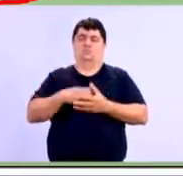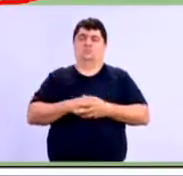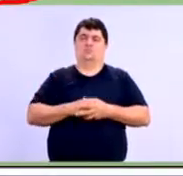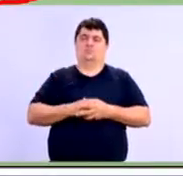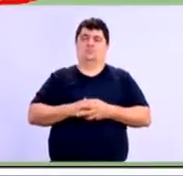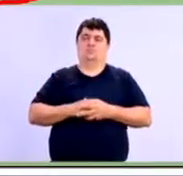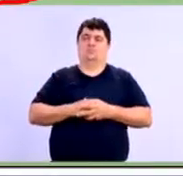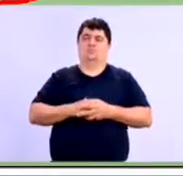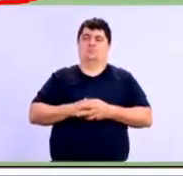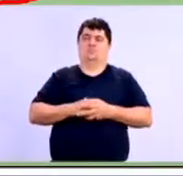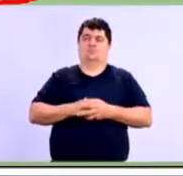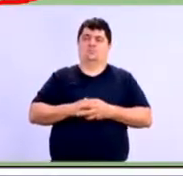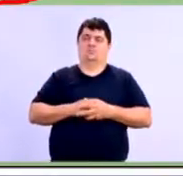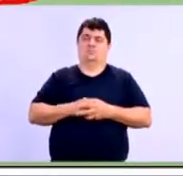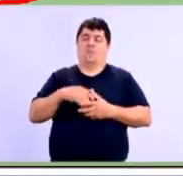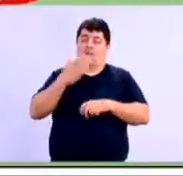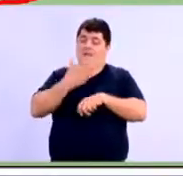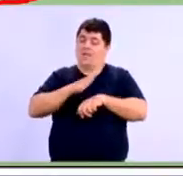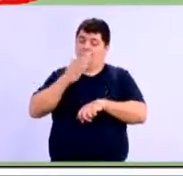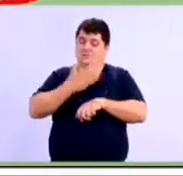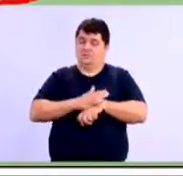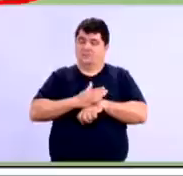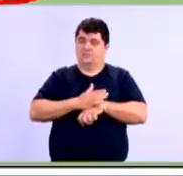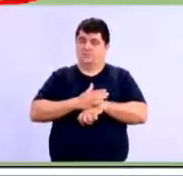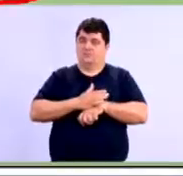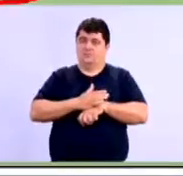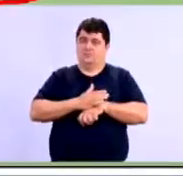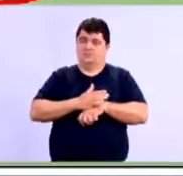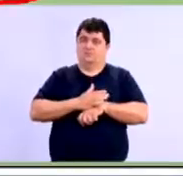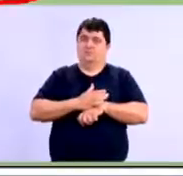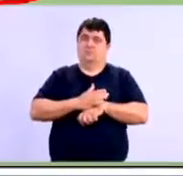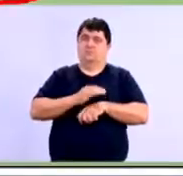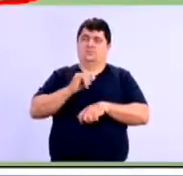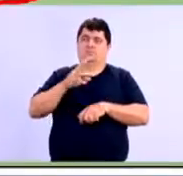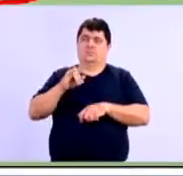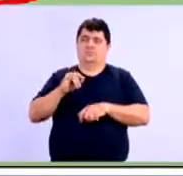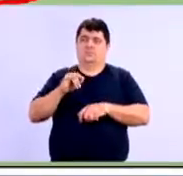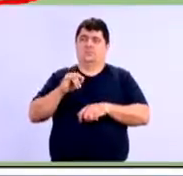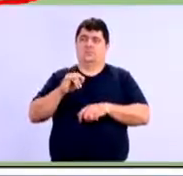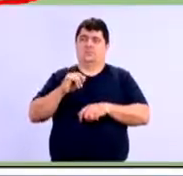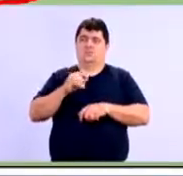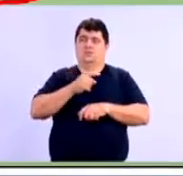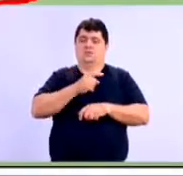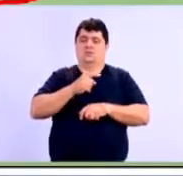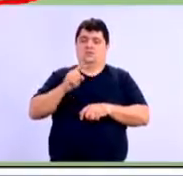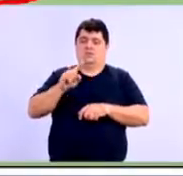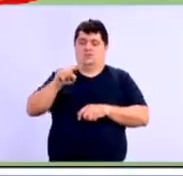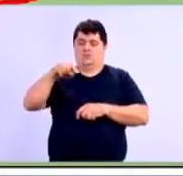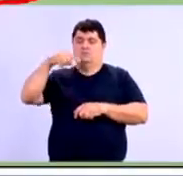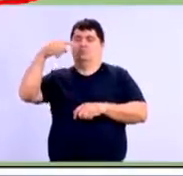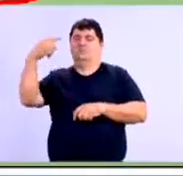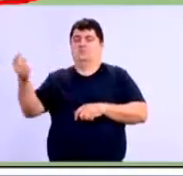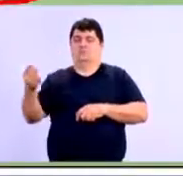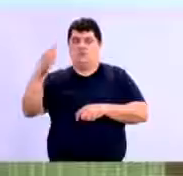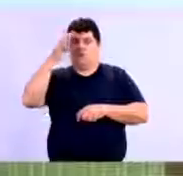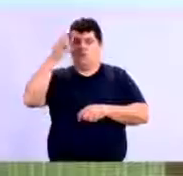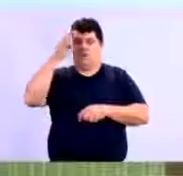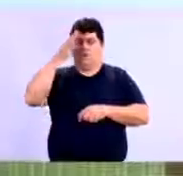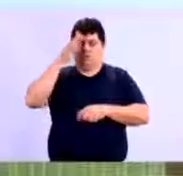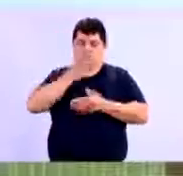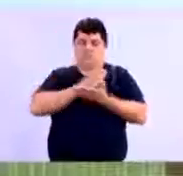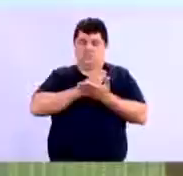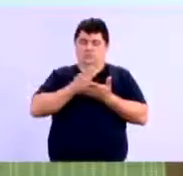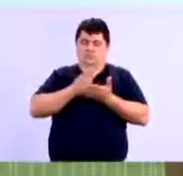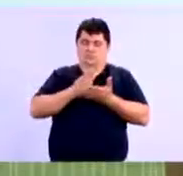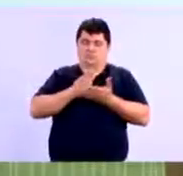E assim, gente, quando a gente fala atividade, esses índices de atividade a gente vai ver na aula da semana que vem. Então, vocês vão começar fazendo